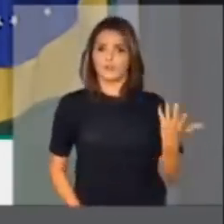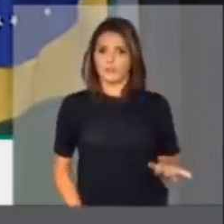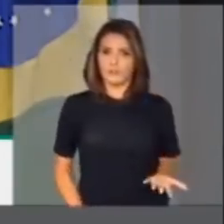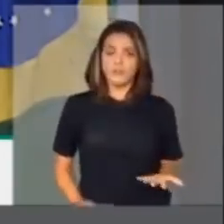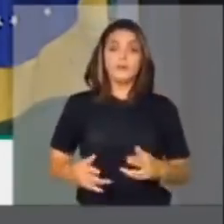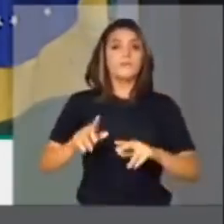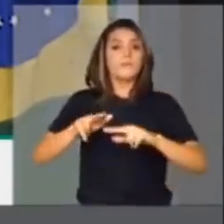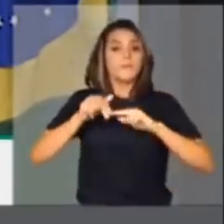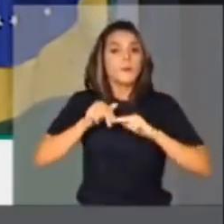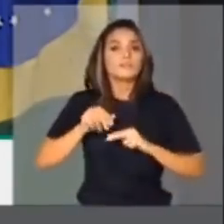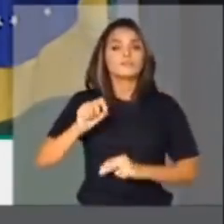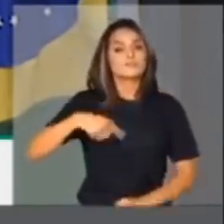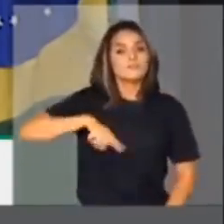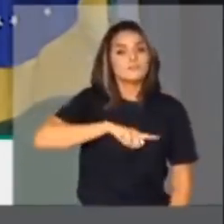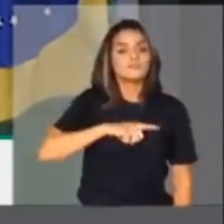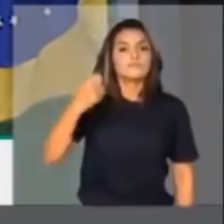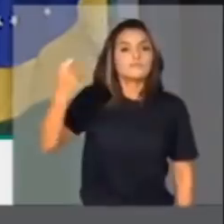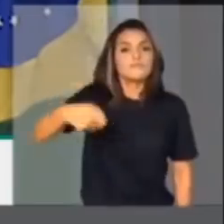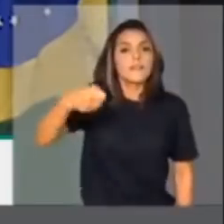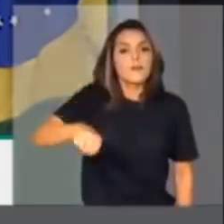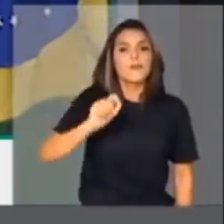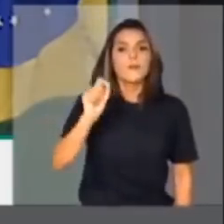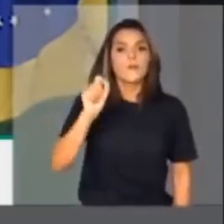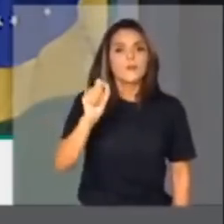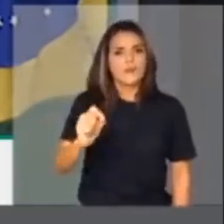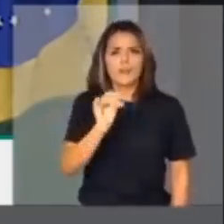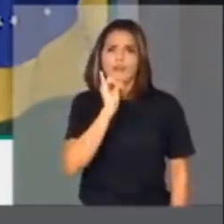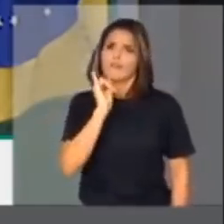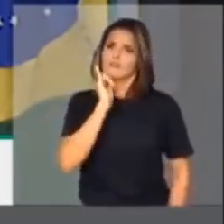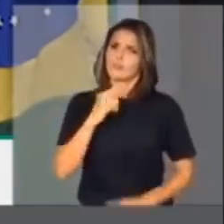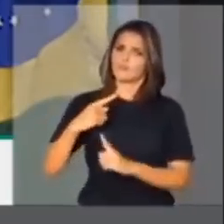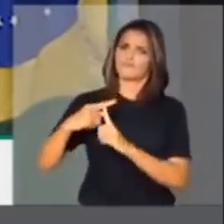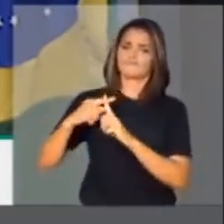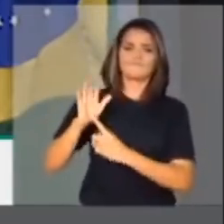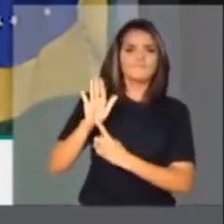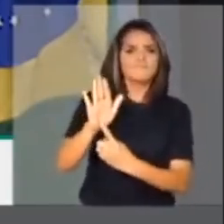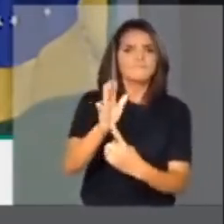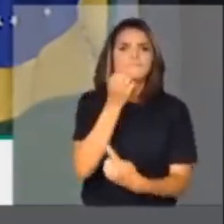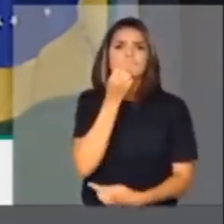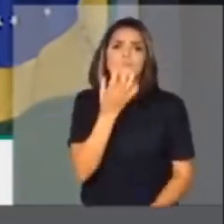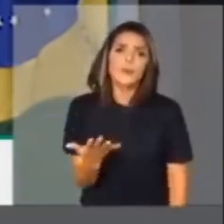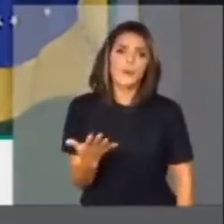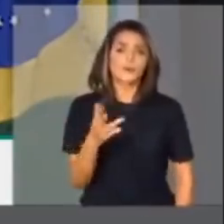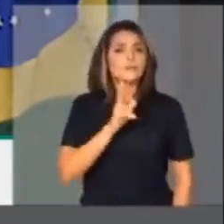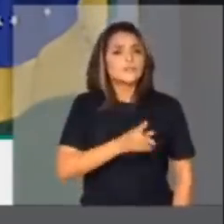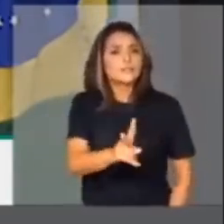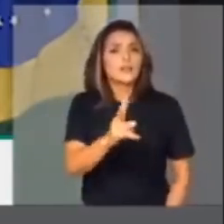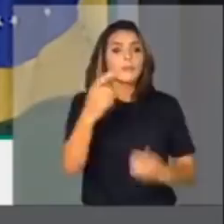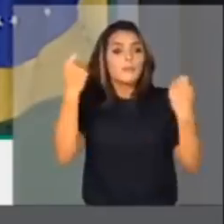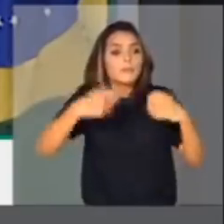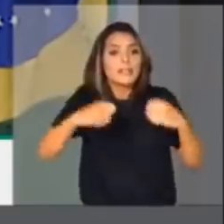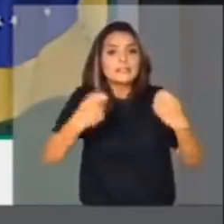isso nós não podemos deixar de dar o bom exemplo, sempre que somos chamados a fazê-lo.